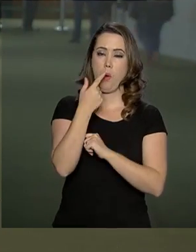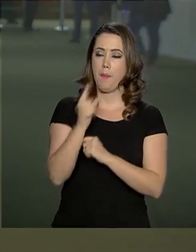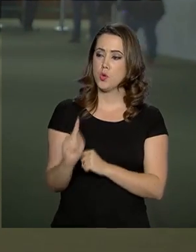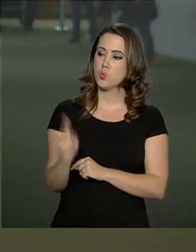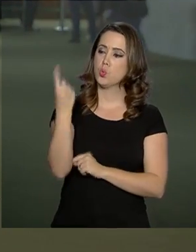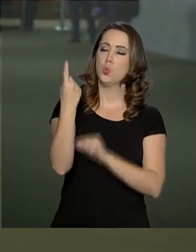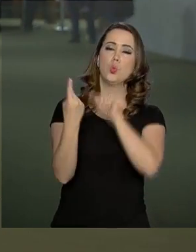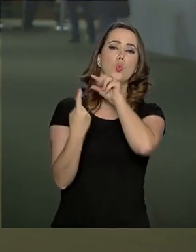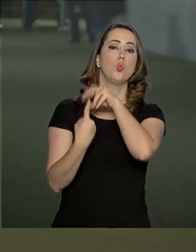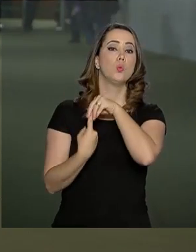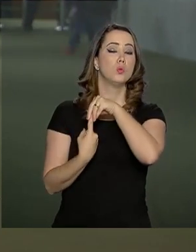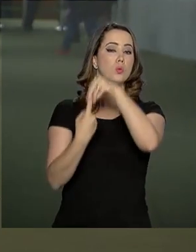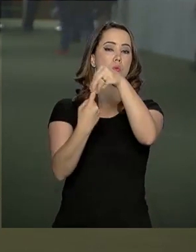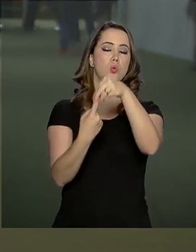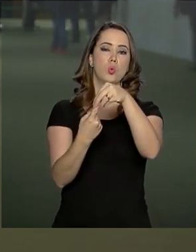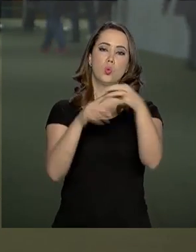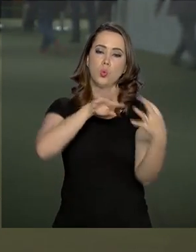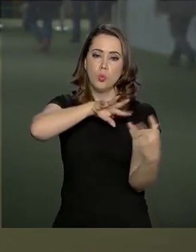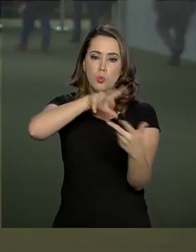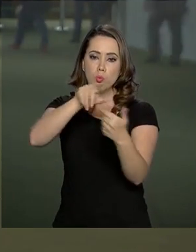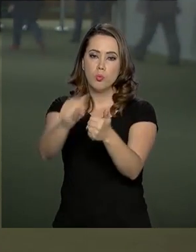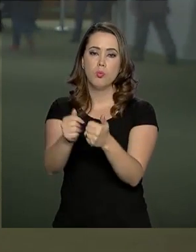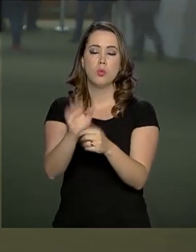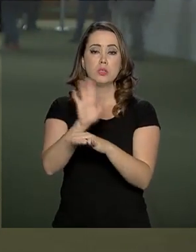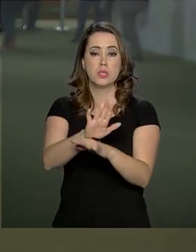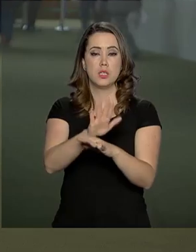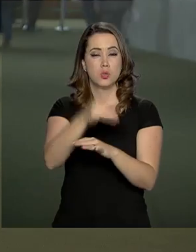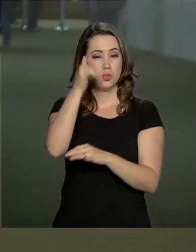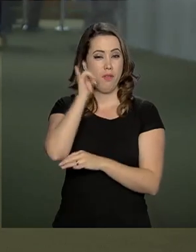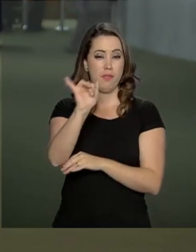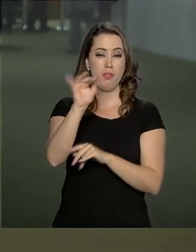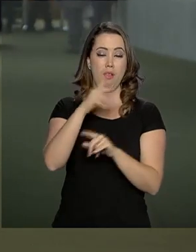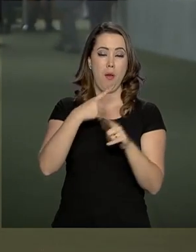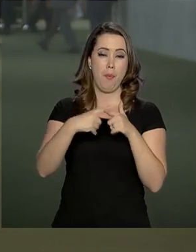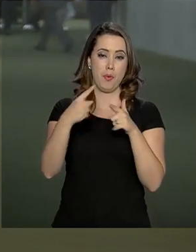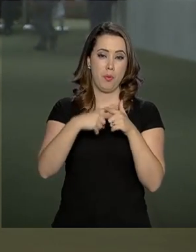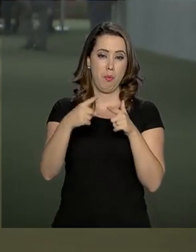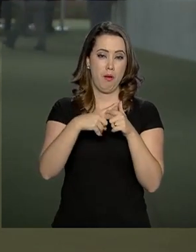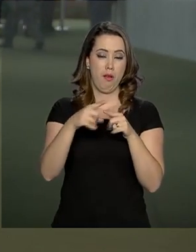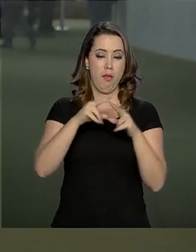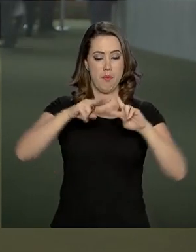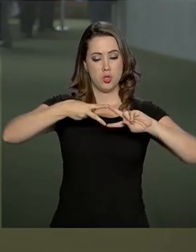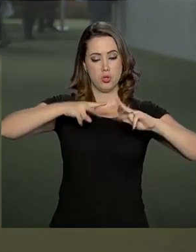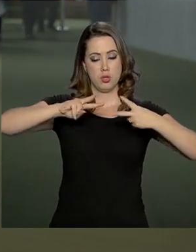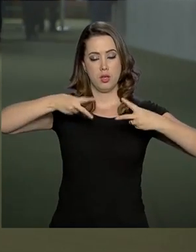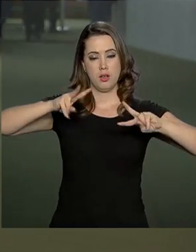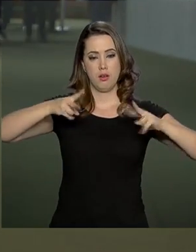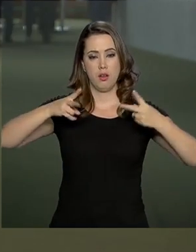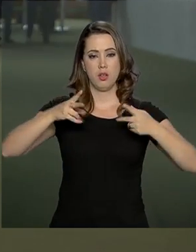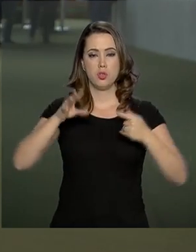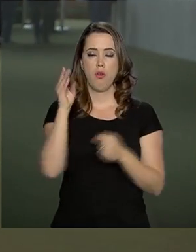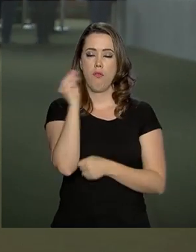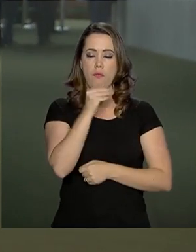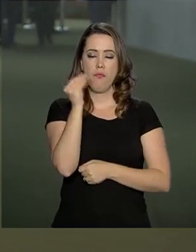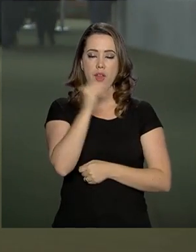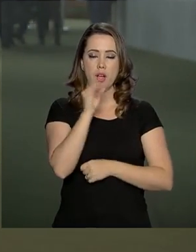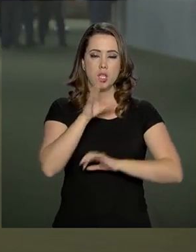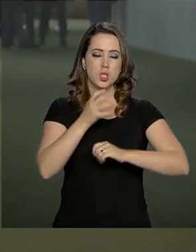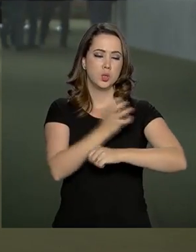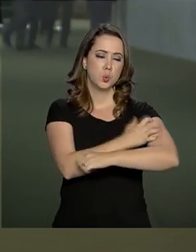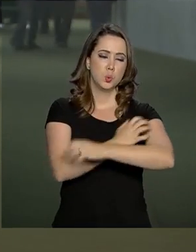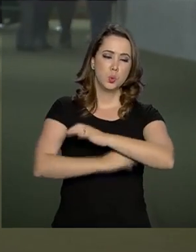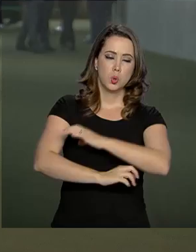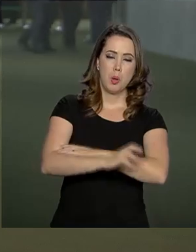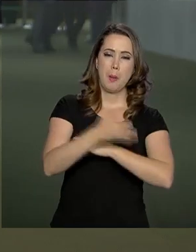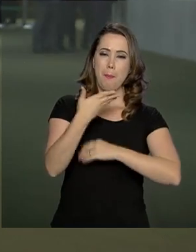mundo capaz de tratar a atrofia muscular espinhal, uma doença genética rara que causa fraqueza muscular grave e perda